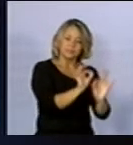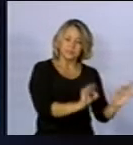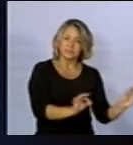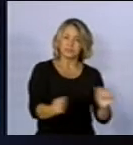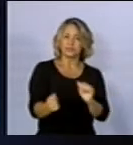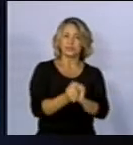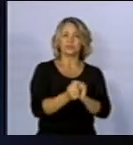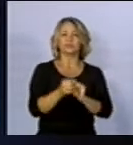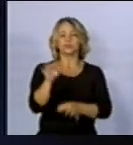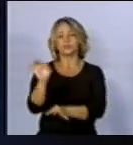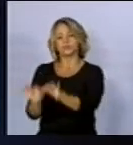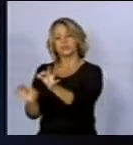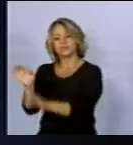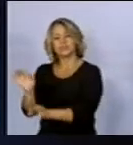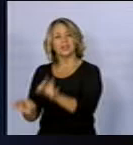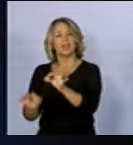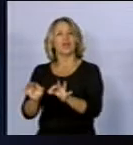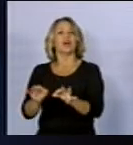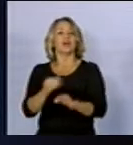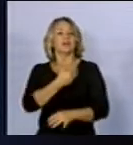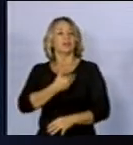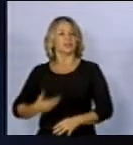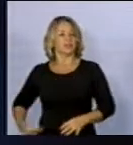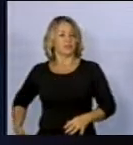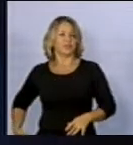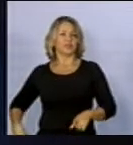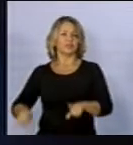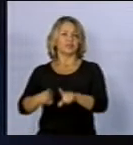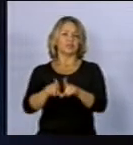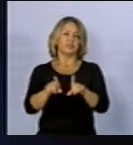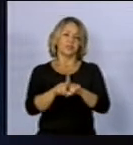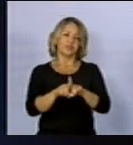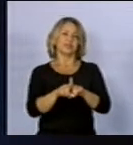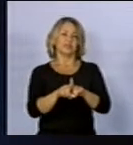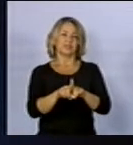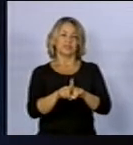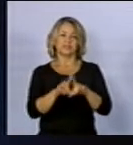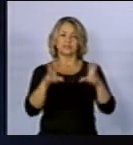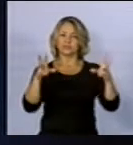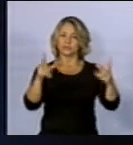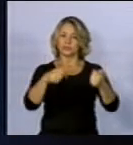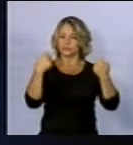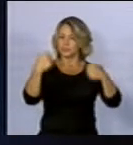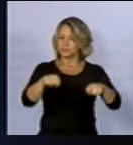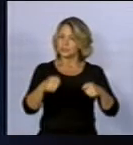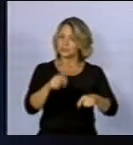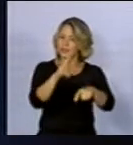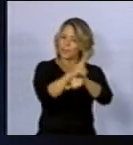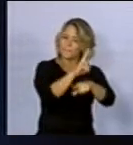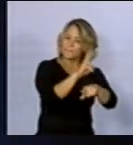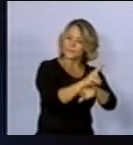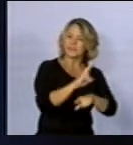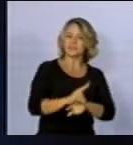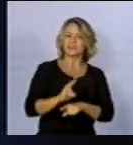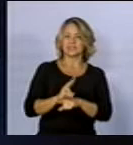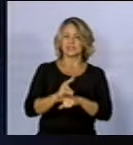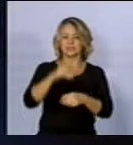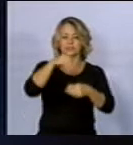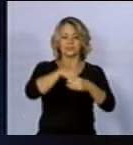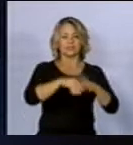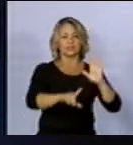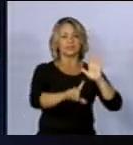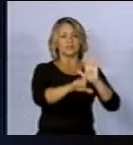Judiciário do executivo do Legislativo Como foi mencionado antes que são necessárias a proteção prevista na